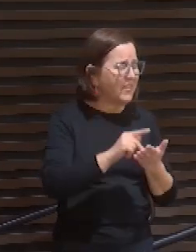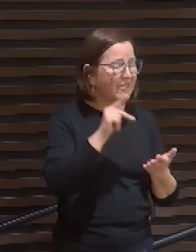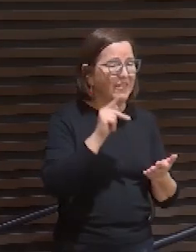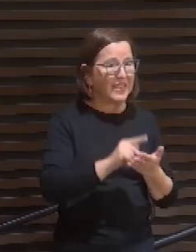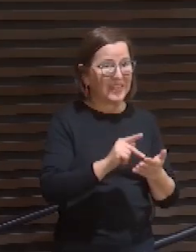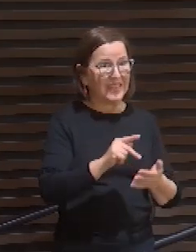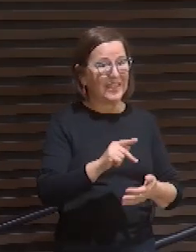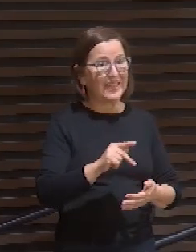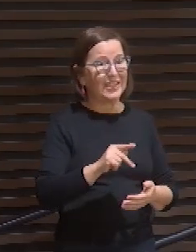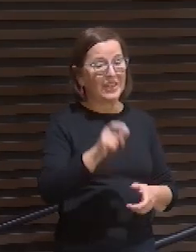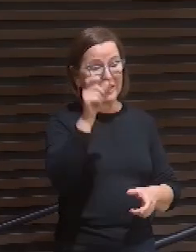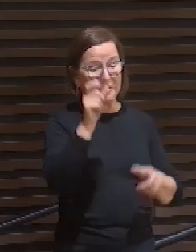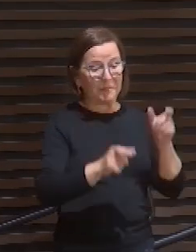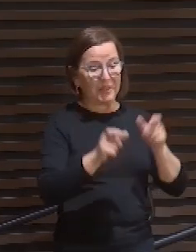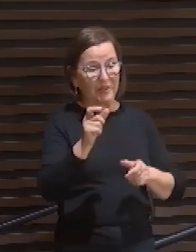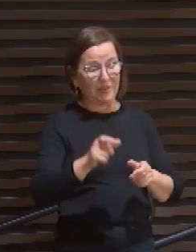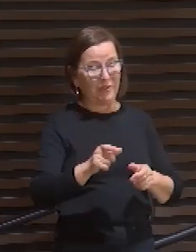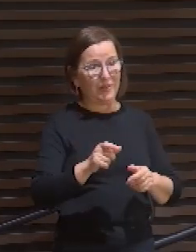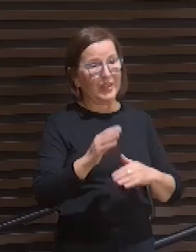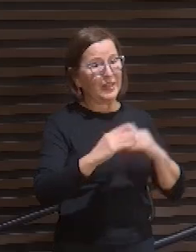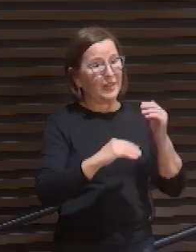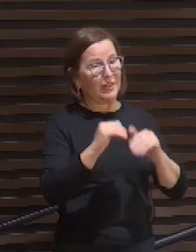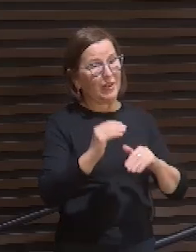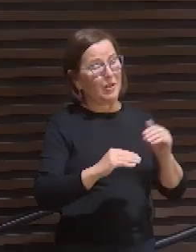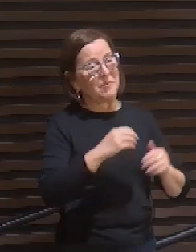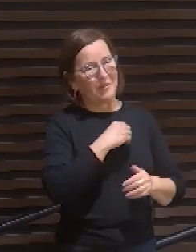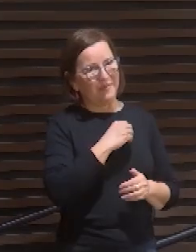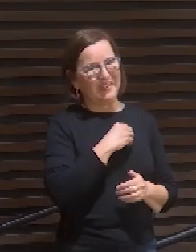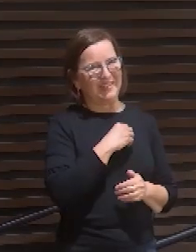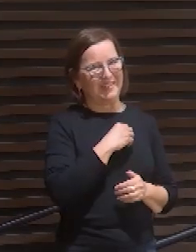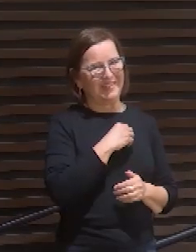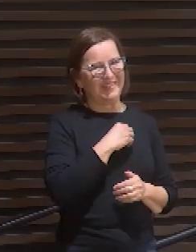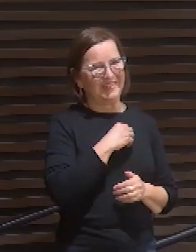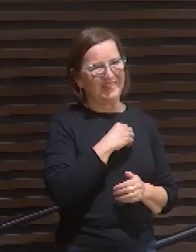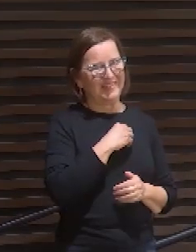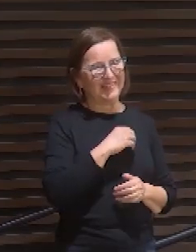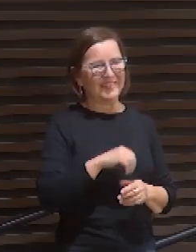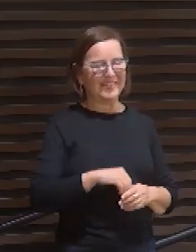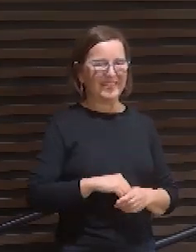verdadeiramente o ser humano das obras mortas, das obras do pecado?